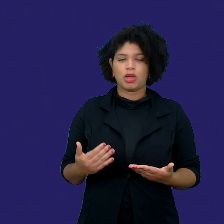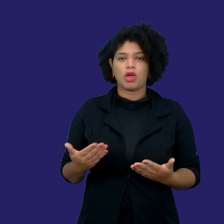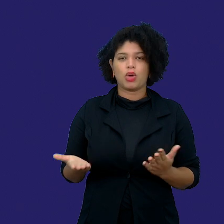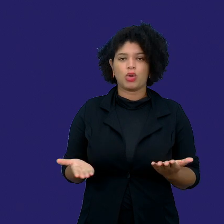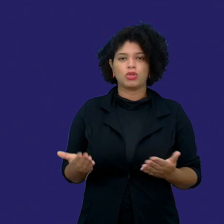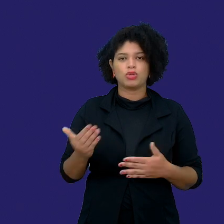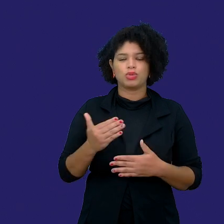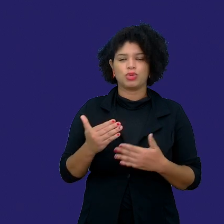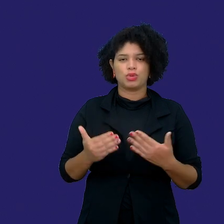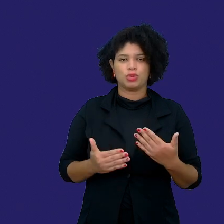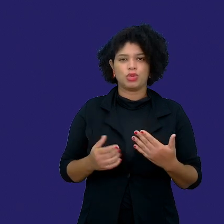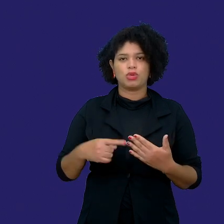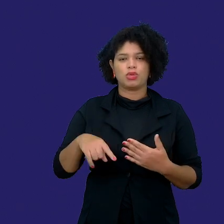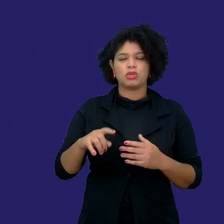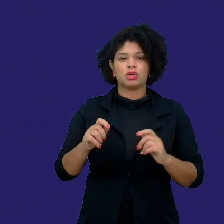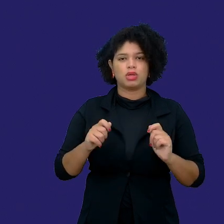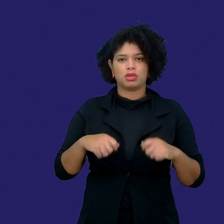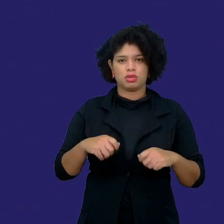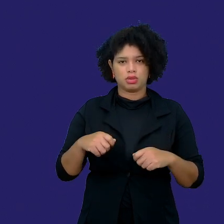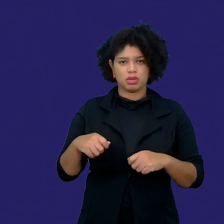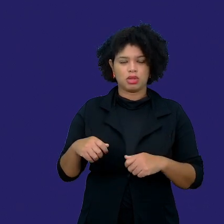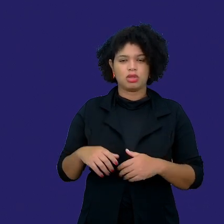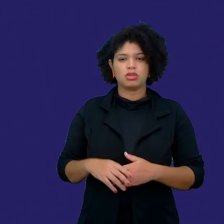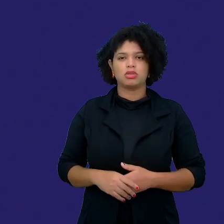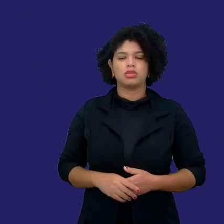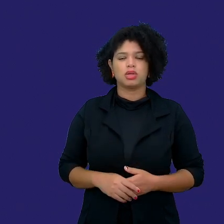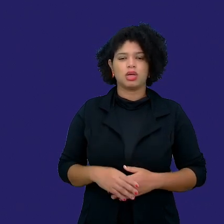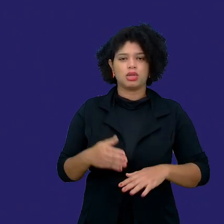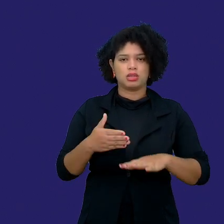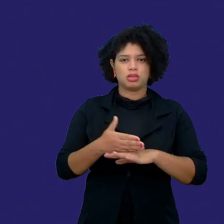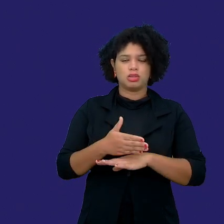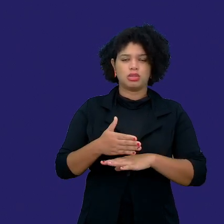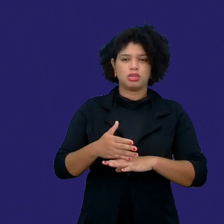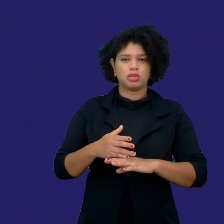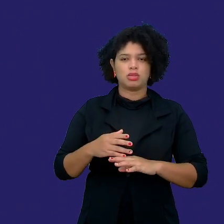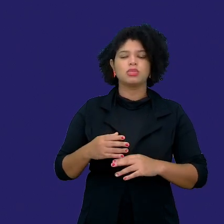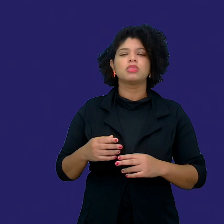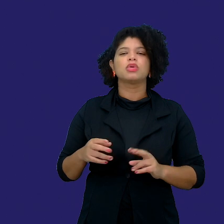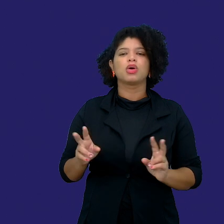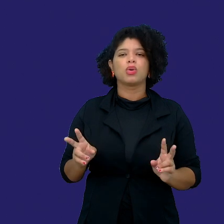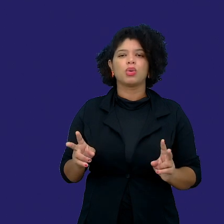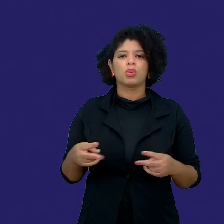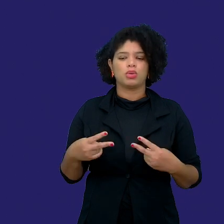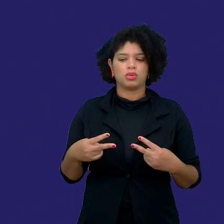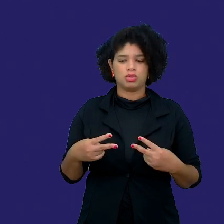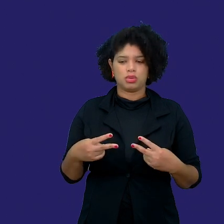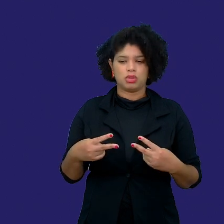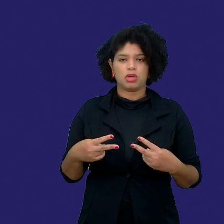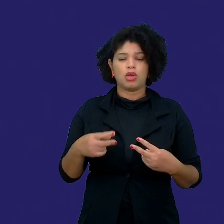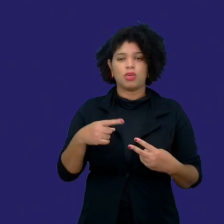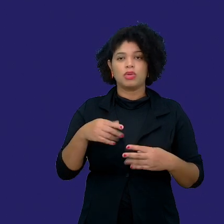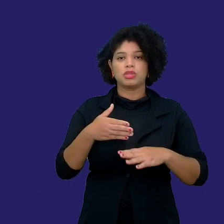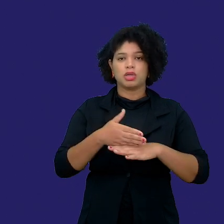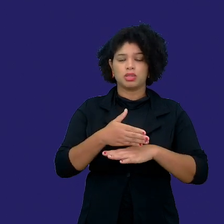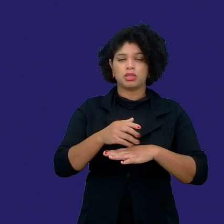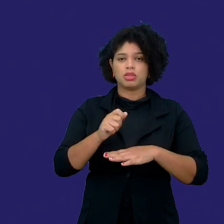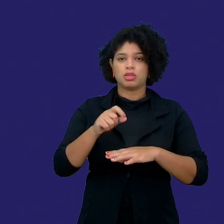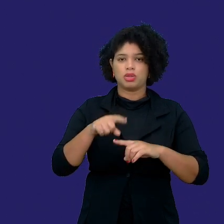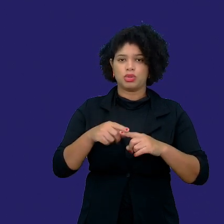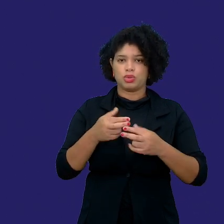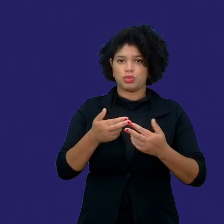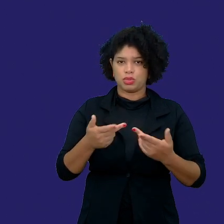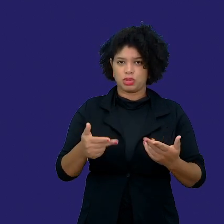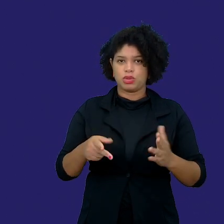slide, vocês poderão acessar, depois de vocês terem acesso tanto ao material